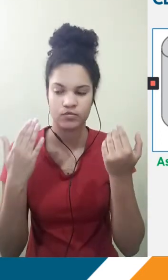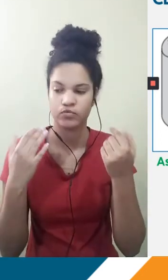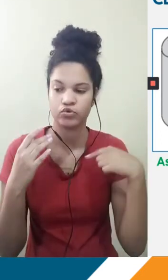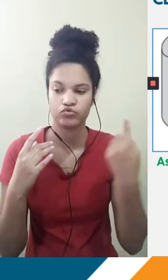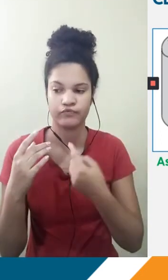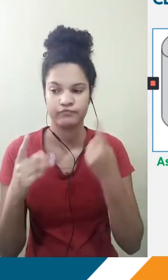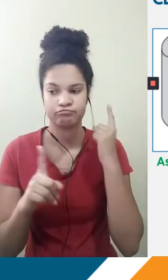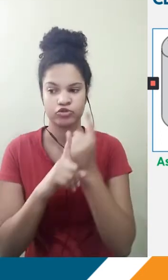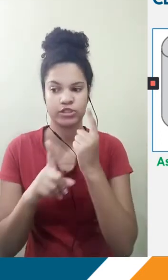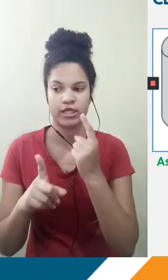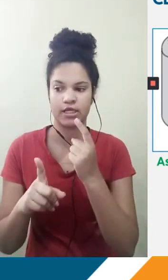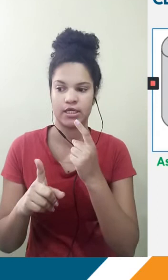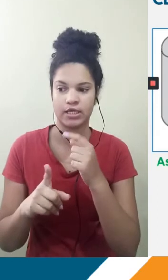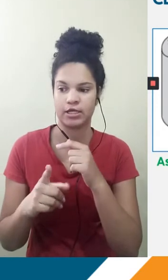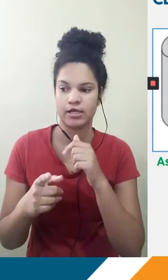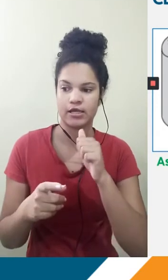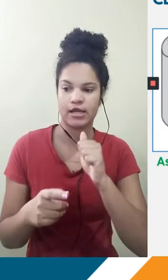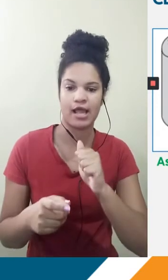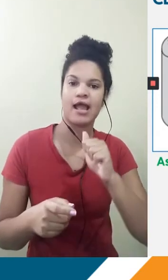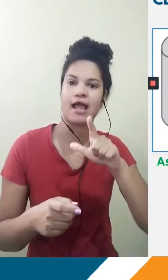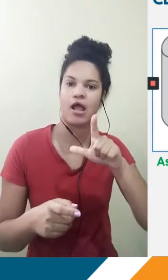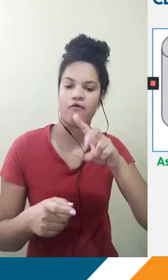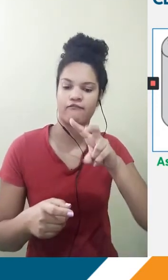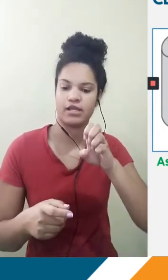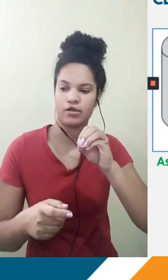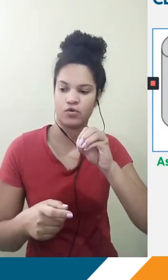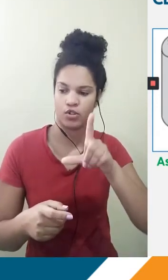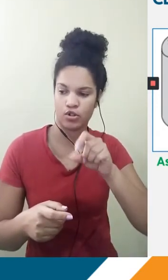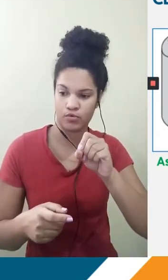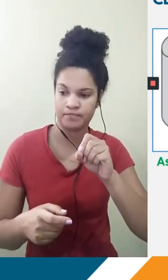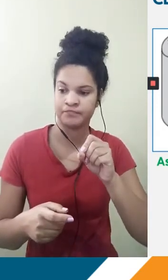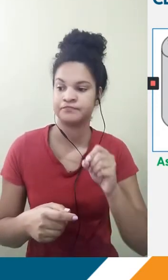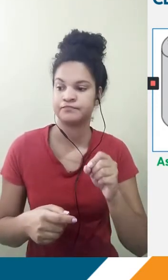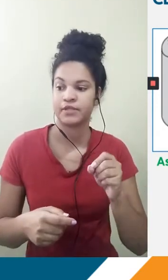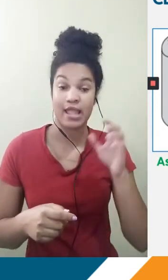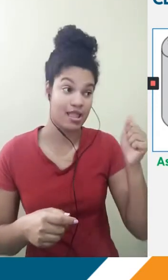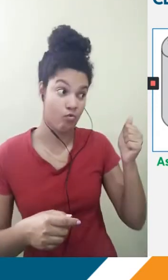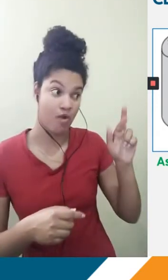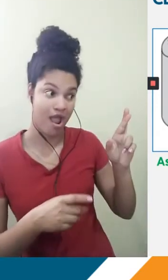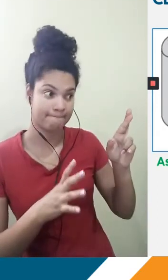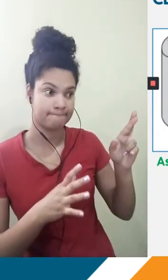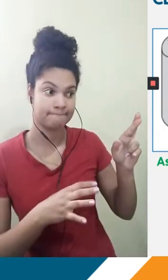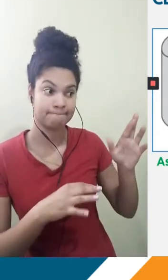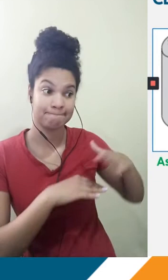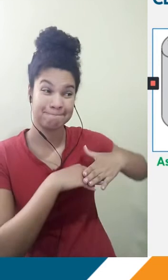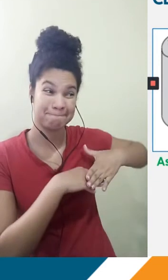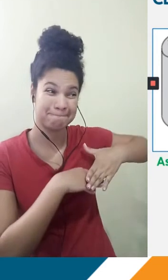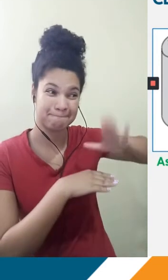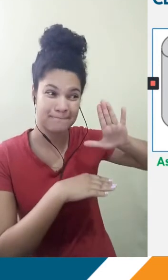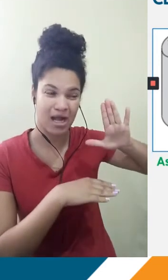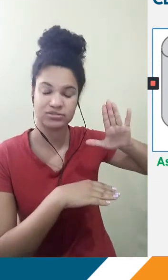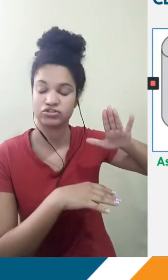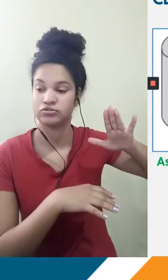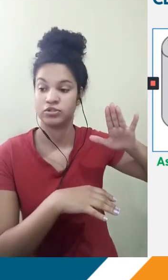dizer que é um ar mais rico em oxigênio do que em gás carbônico, em